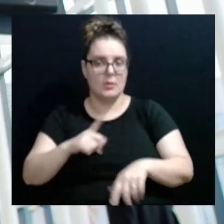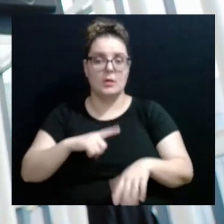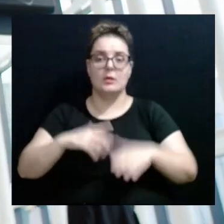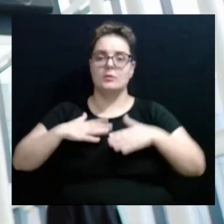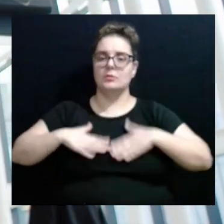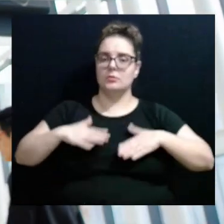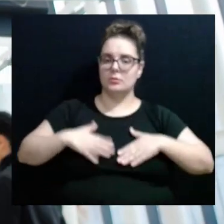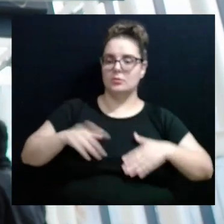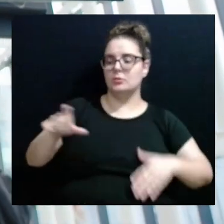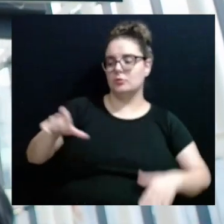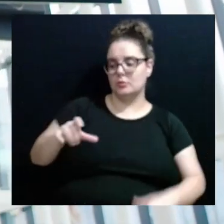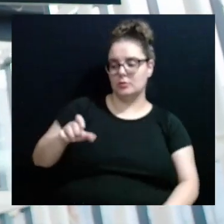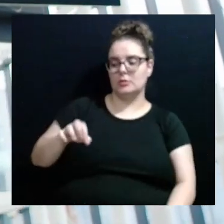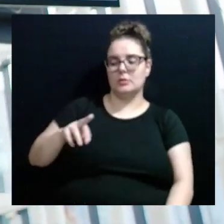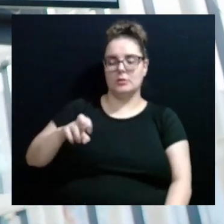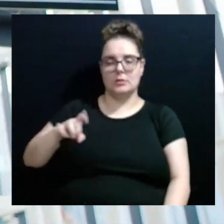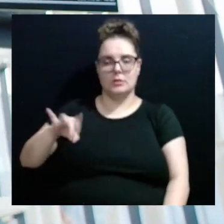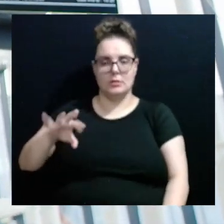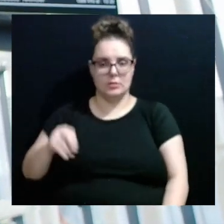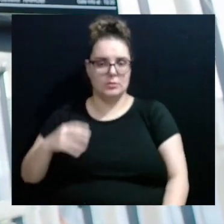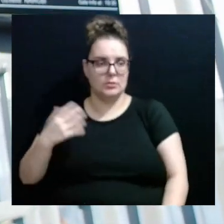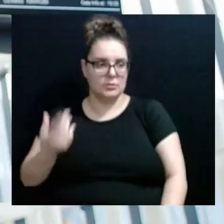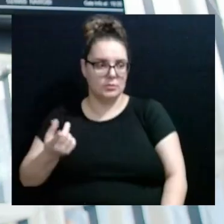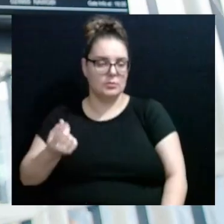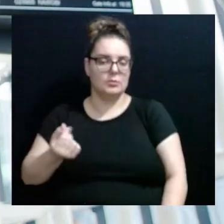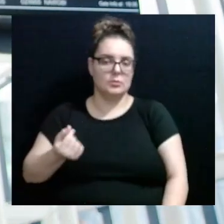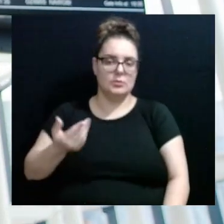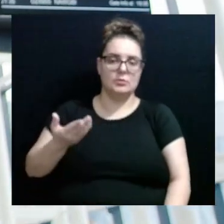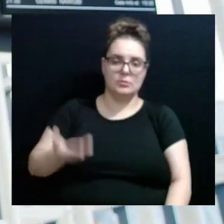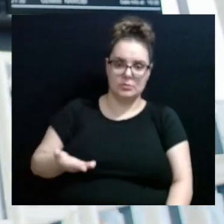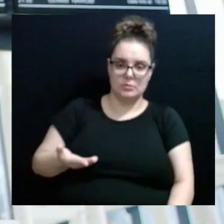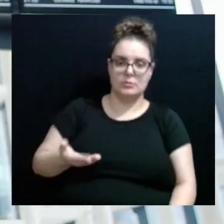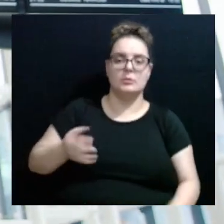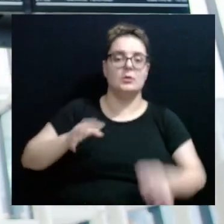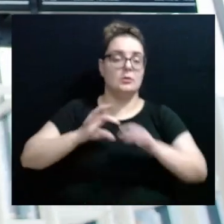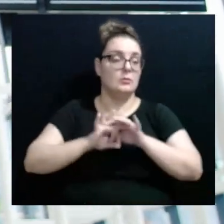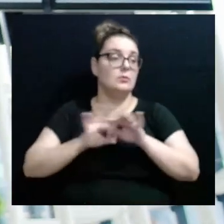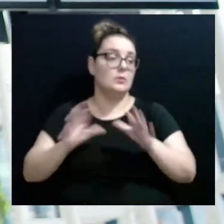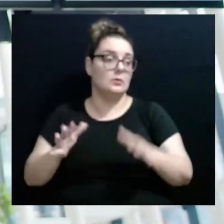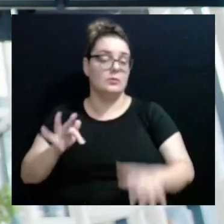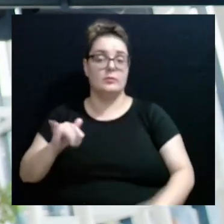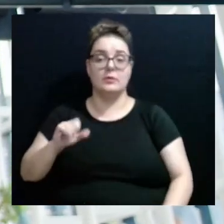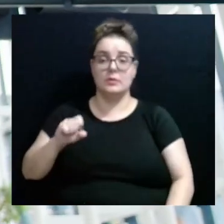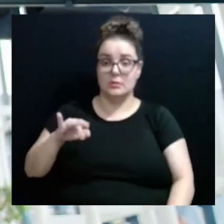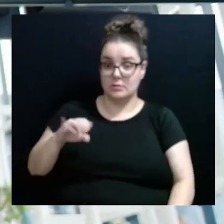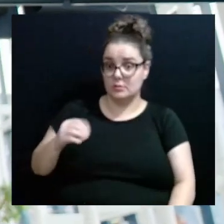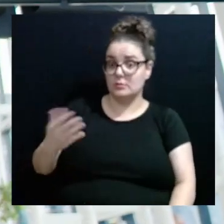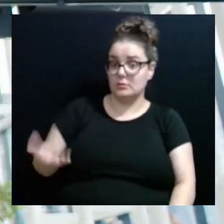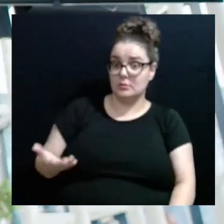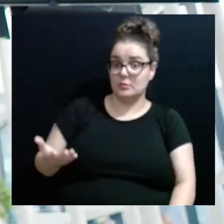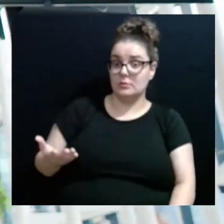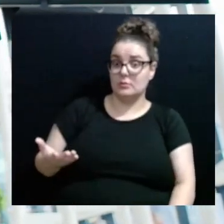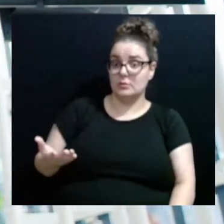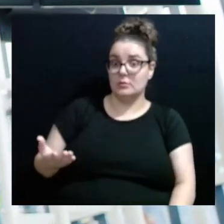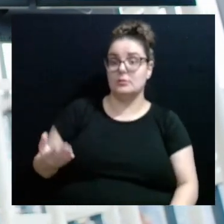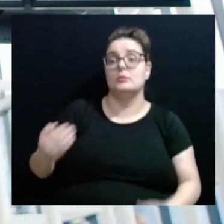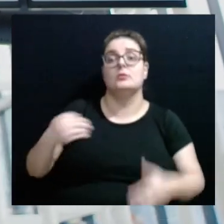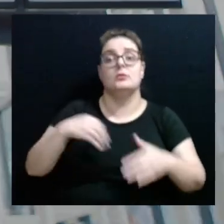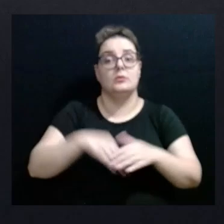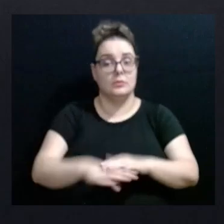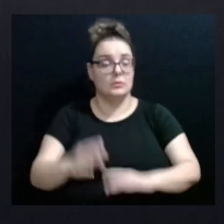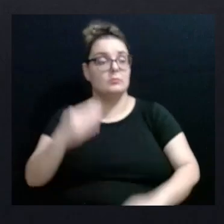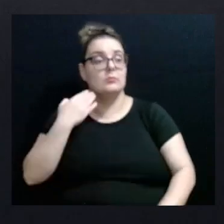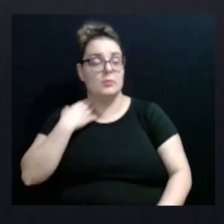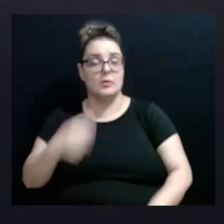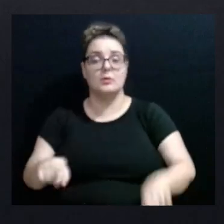país, você tenha a tranquilidade, além do cartão de crédito, além do dinheiro ali já disponível, físico e mais o